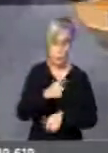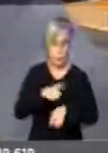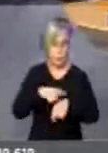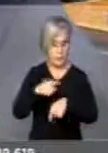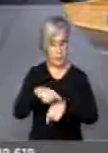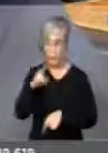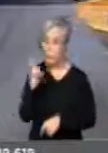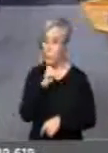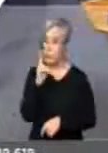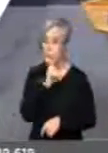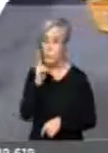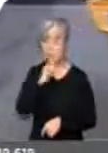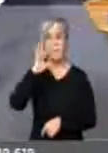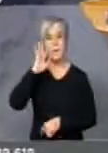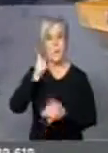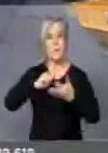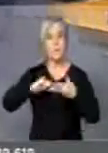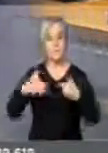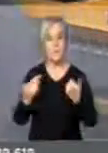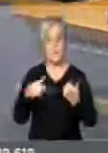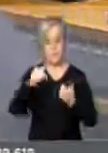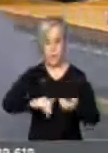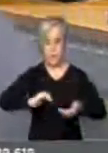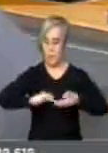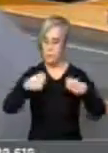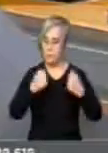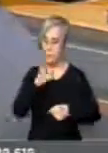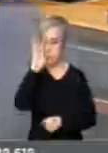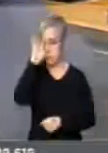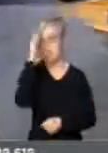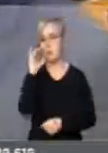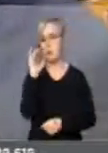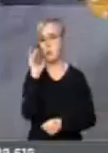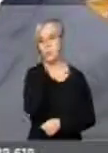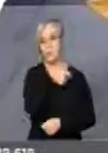urgência, tomar medidas. E cabe ao Parlamento tomar essas medidas.